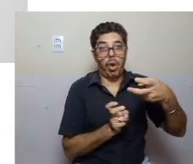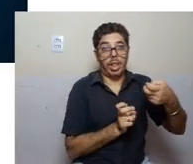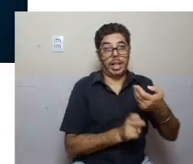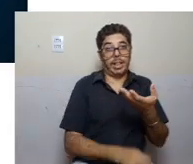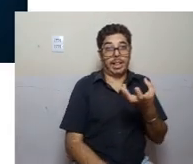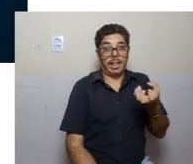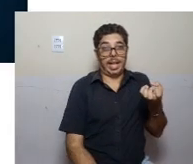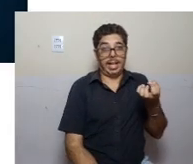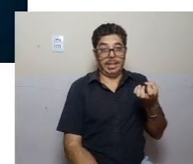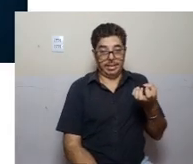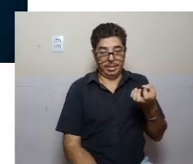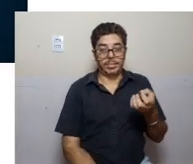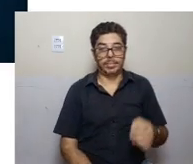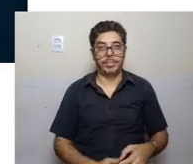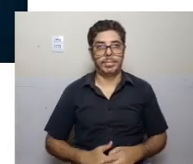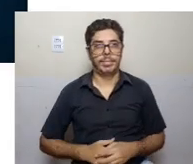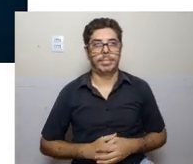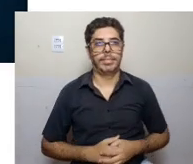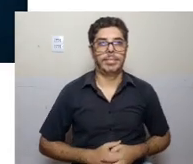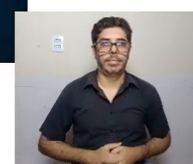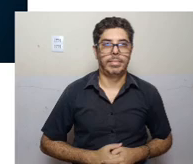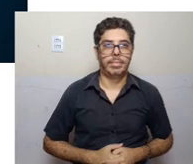detector.